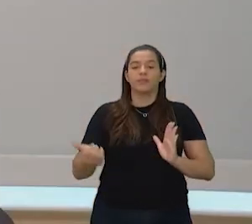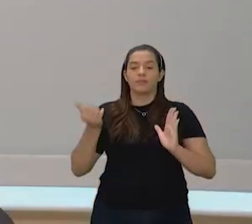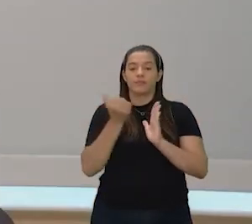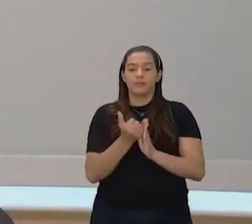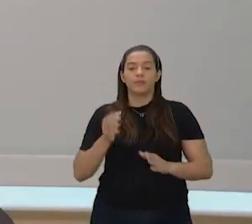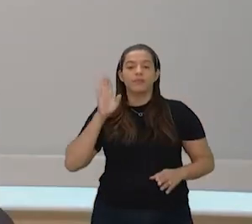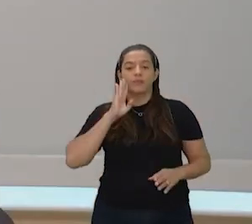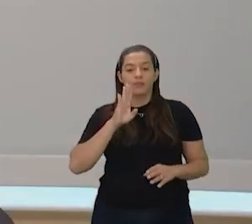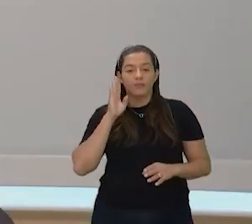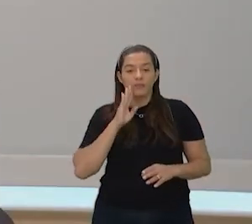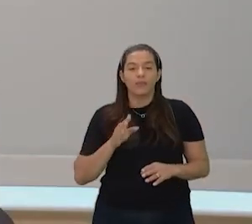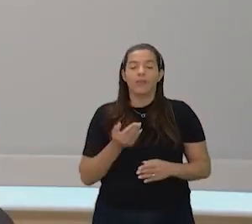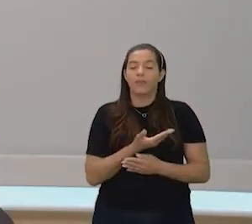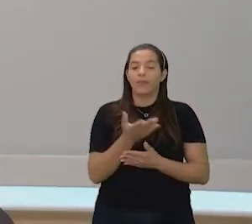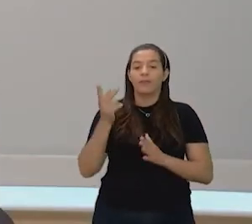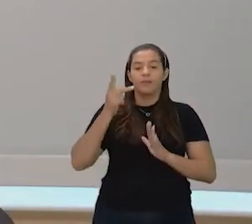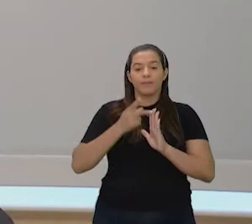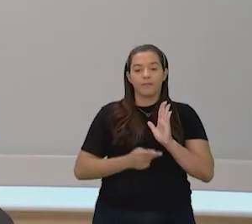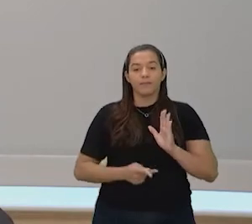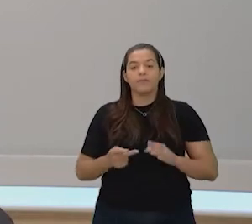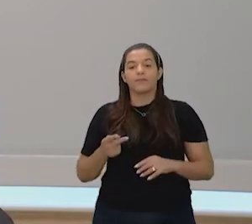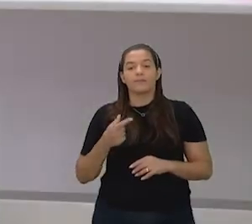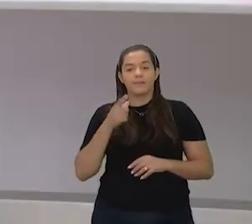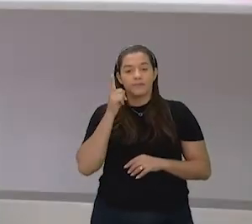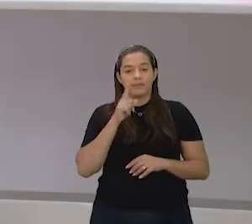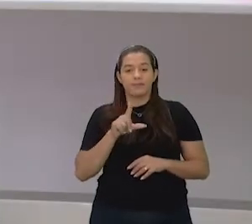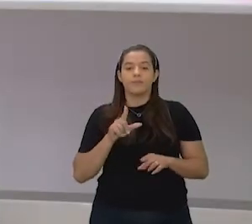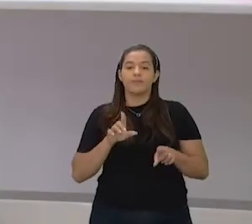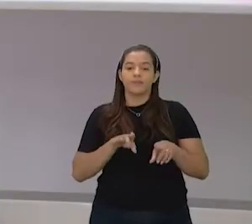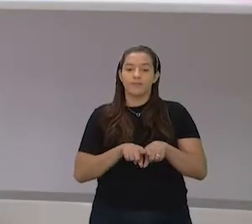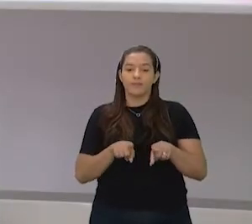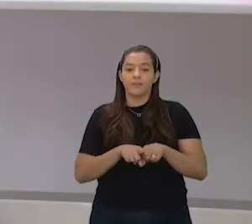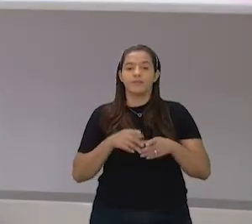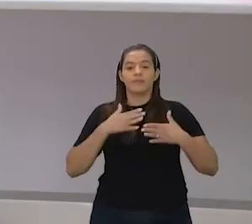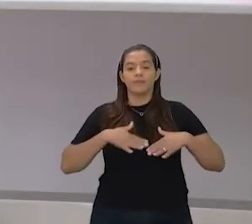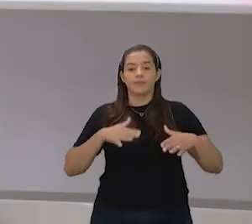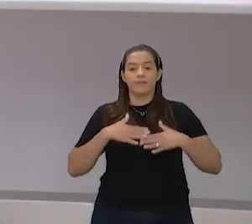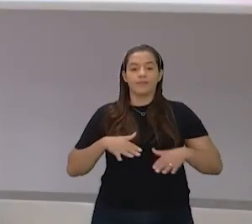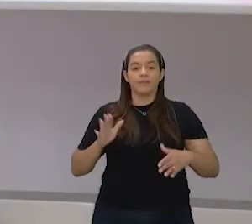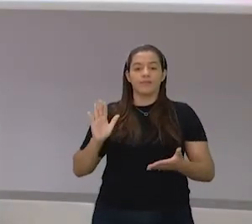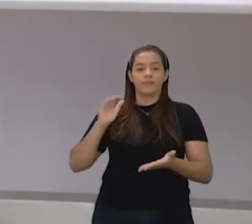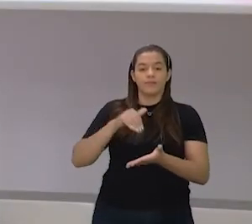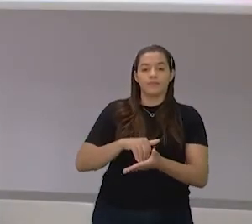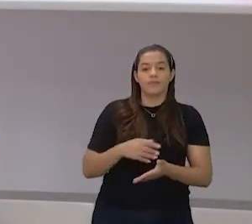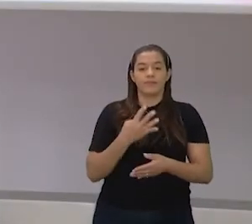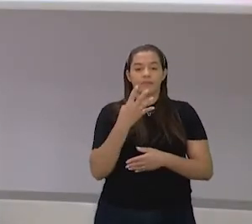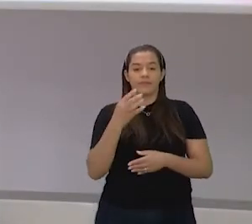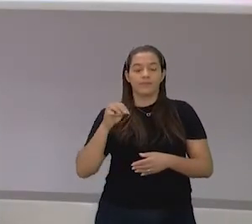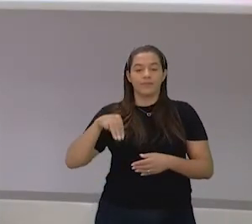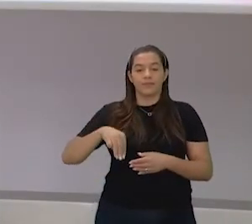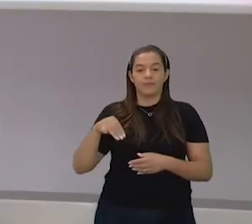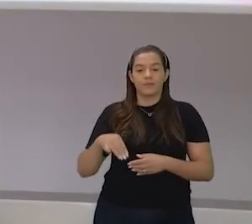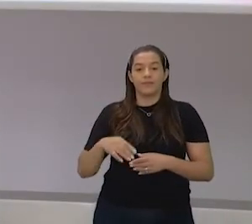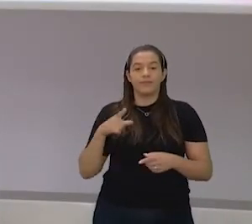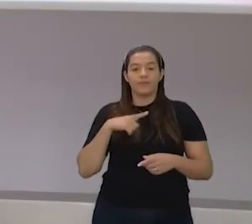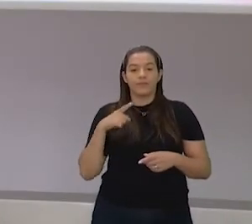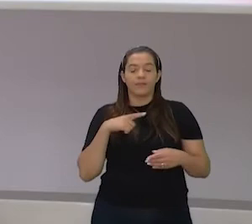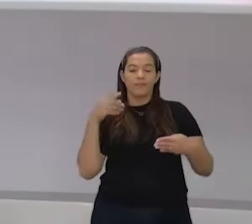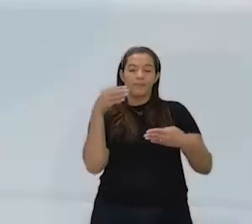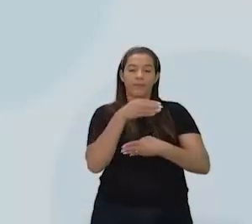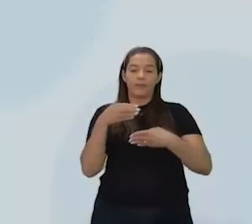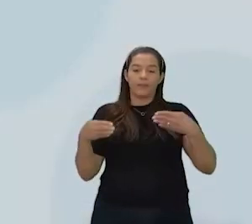divertido, é legal, é um bom projeto, né? A aula foi tranquila, não foi, professora Viviane? Nós vamos chegando aí aos 4 minutos, a gente tem aí um slide